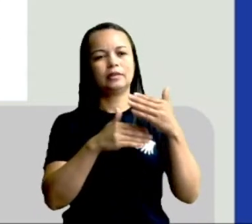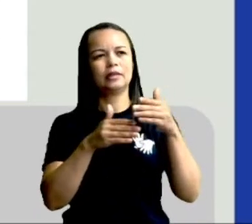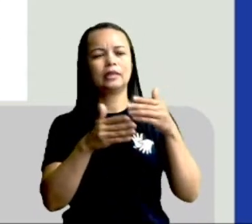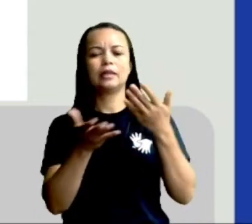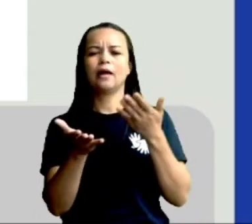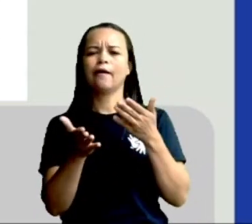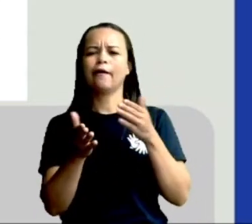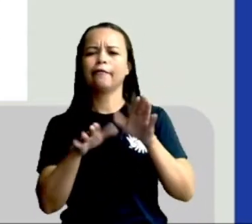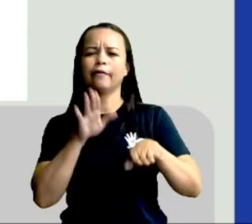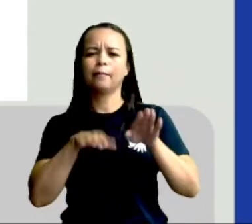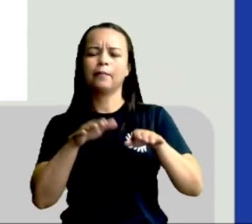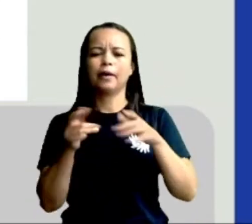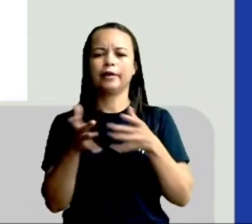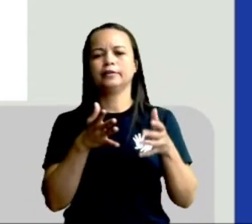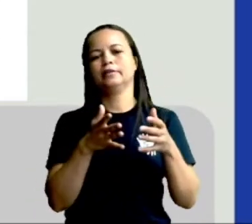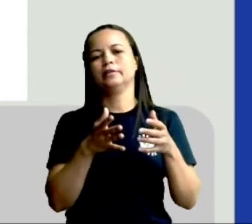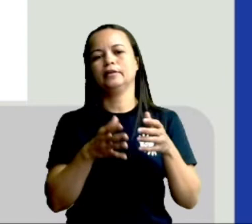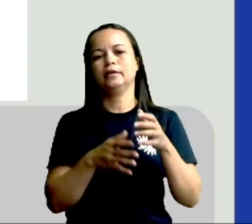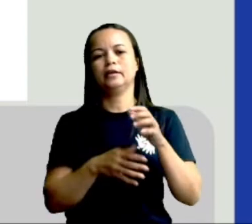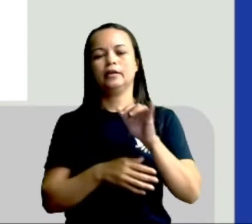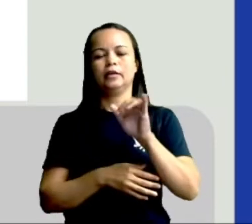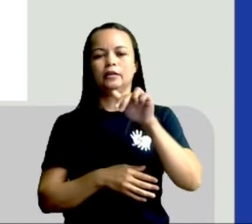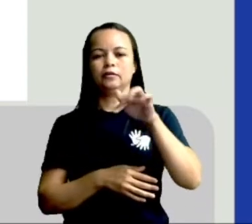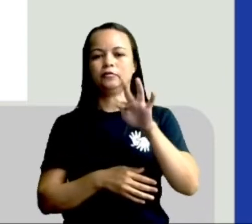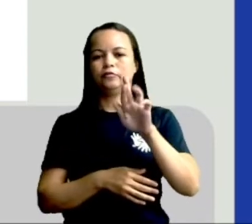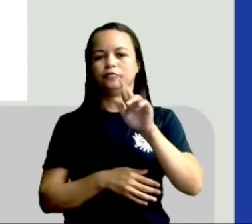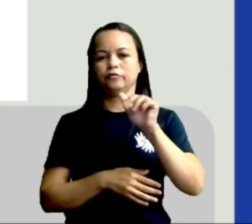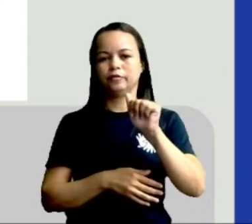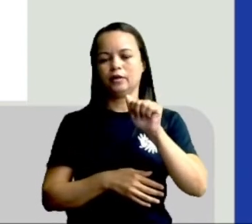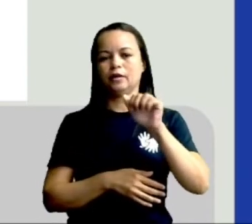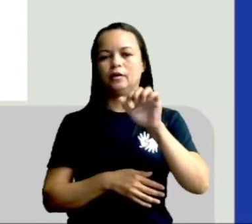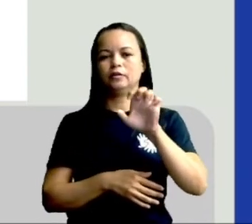de infraestruturas para poder